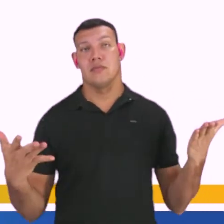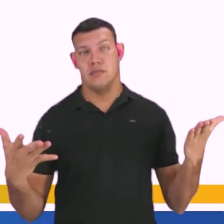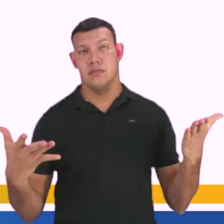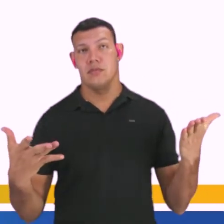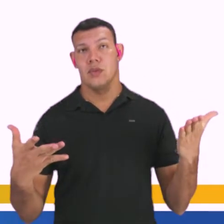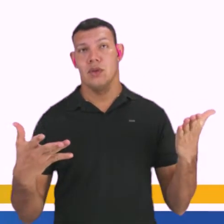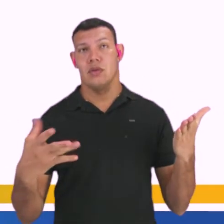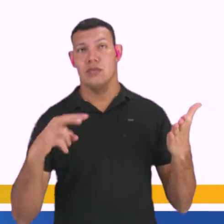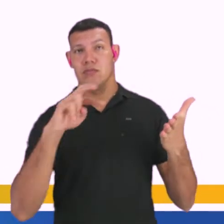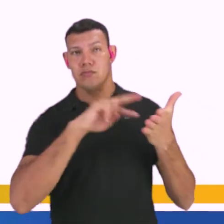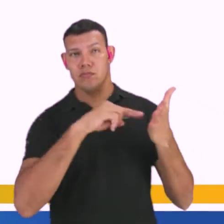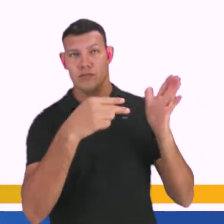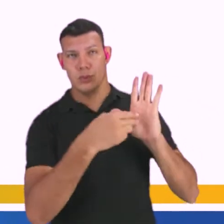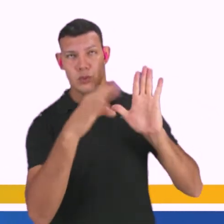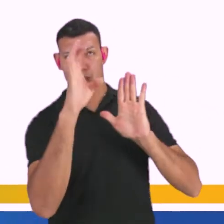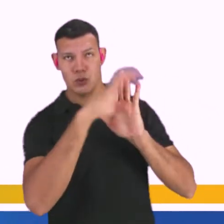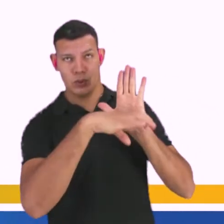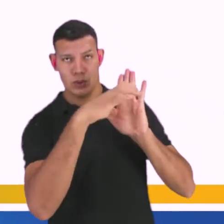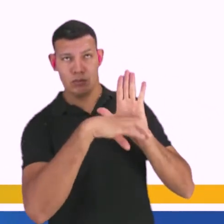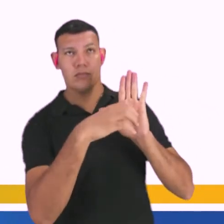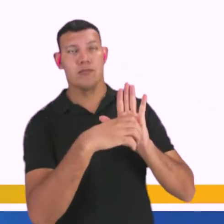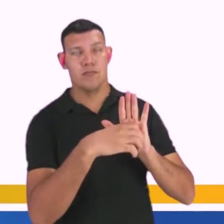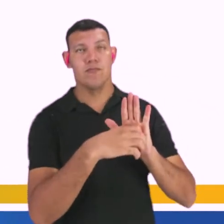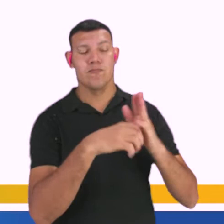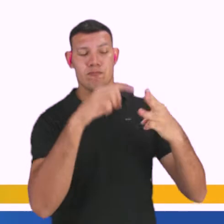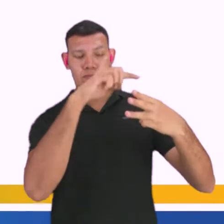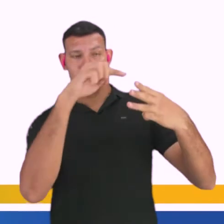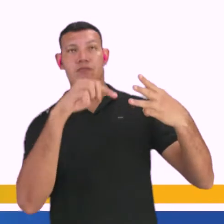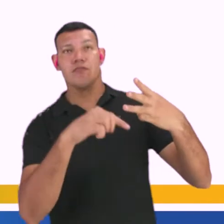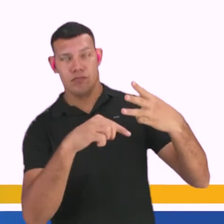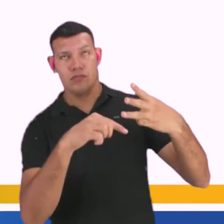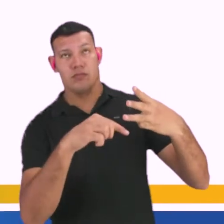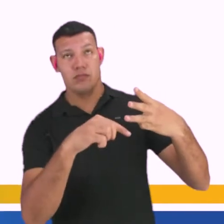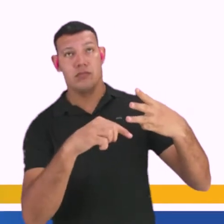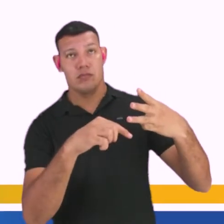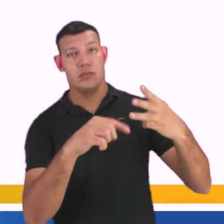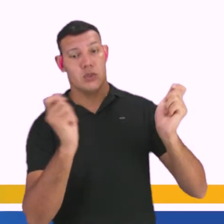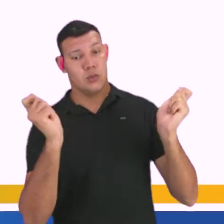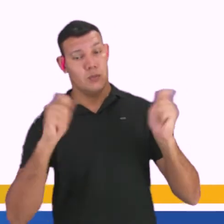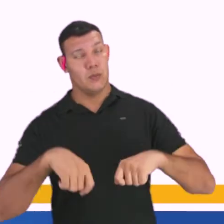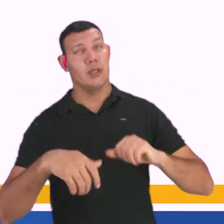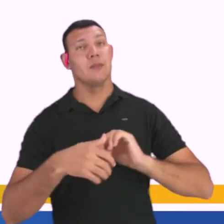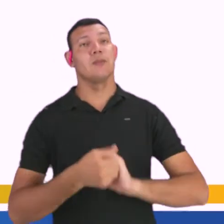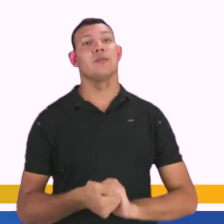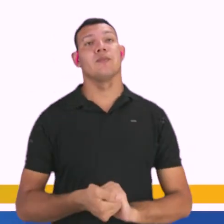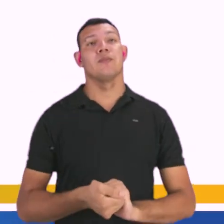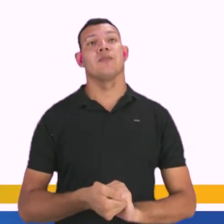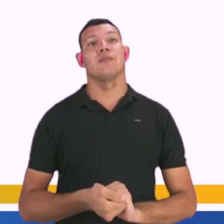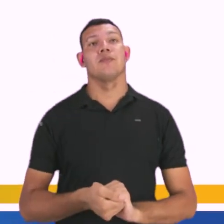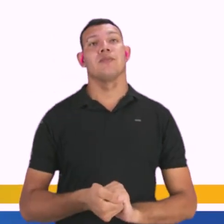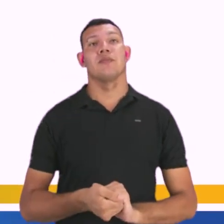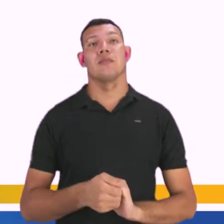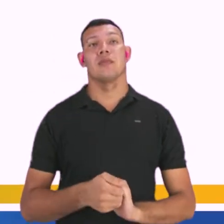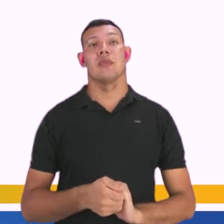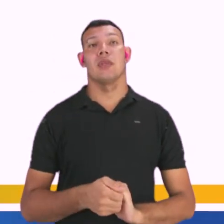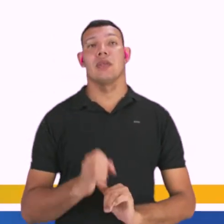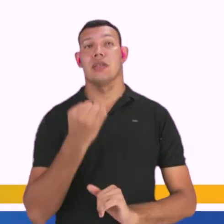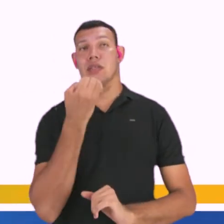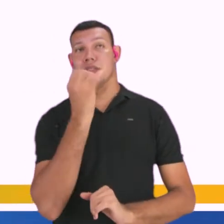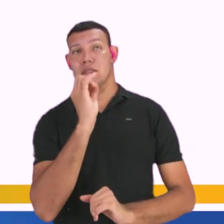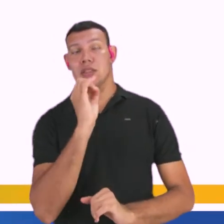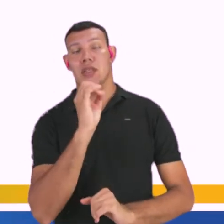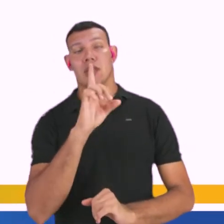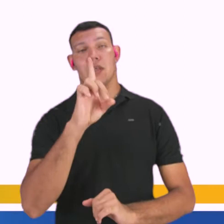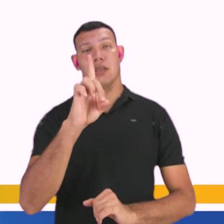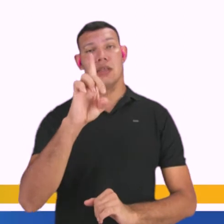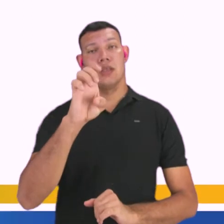pela definição nós vamos ter as três situações a primeira dela é que quando o meu determinante